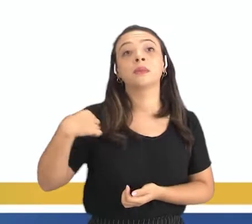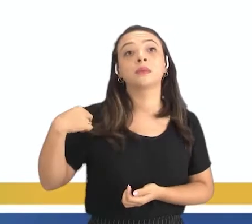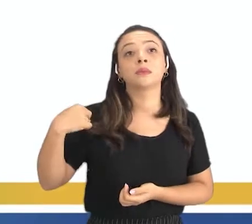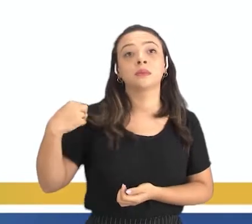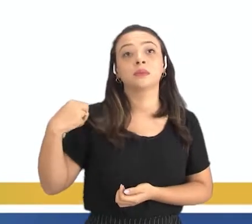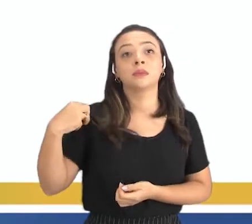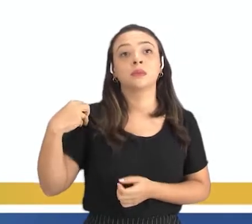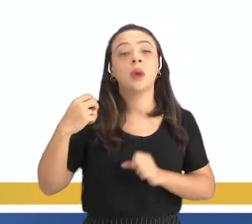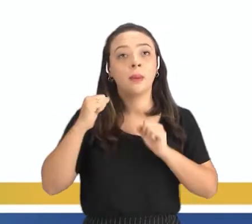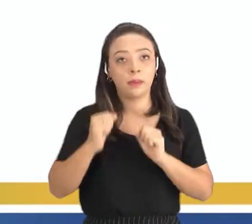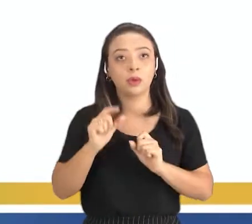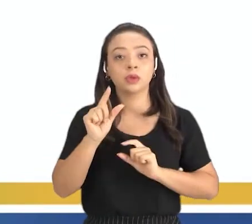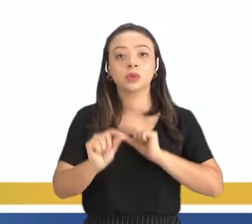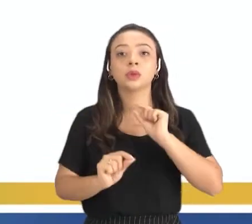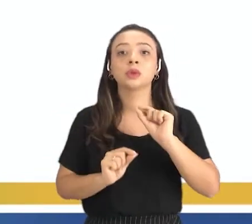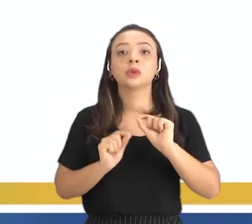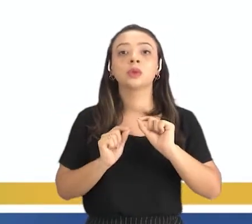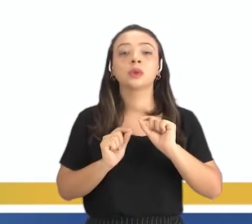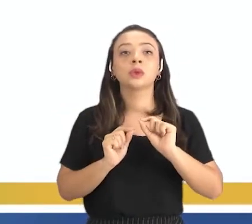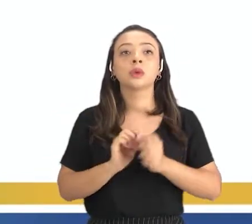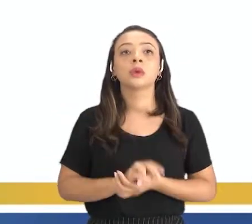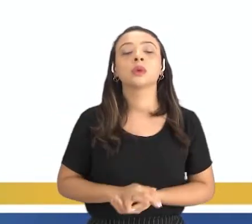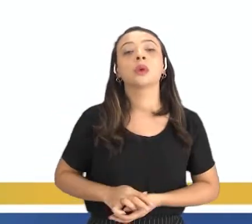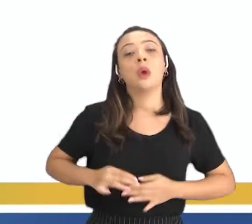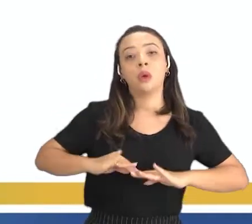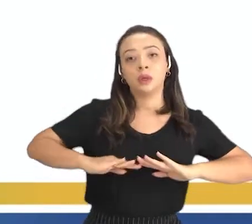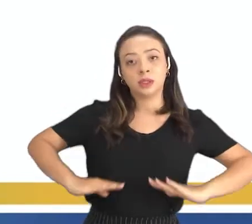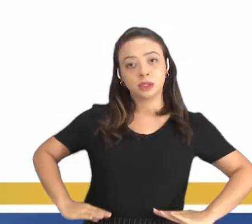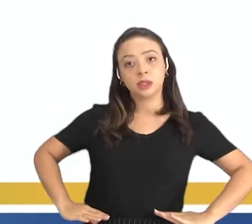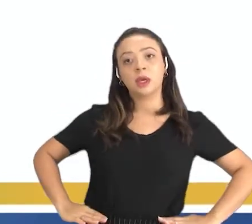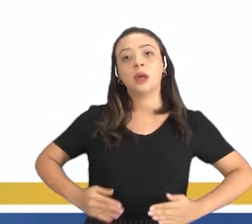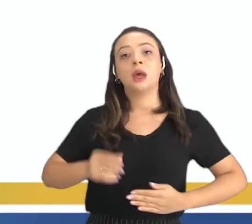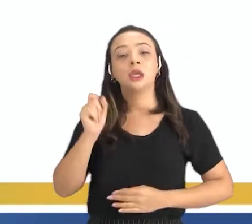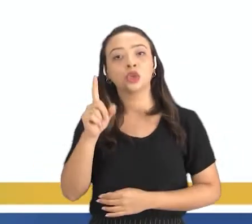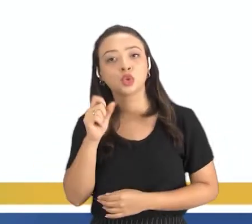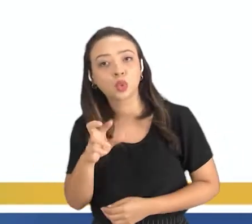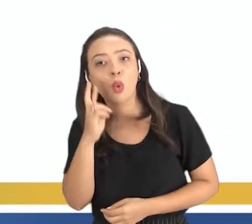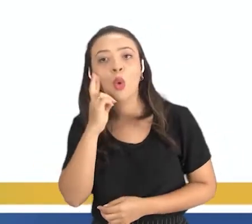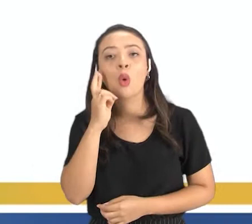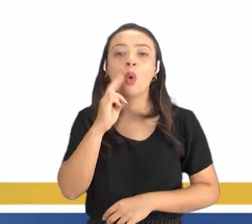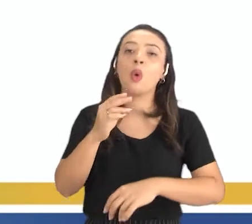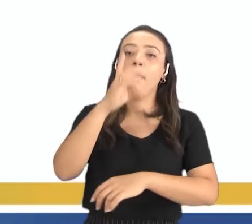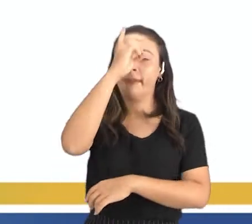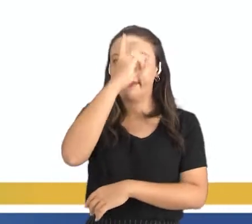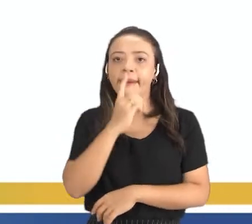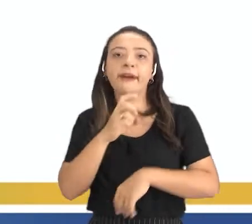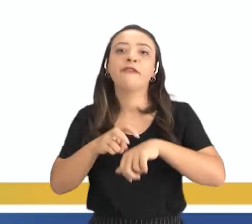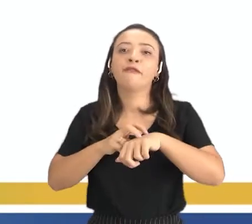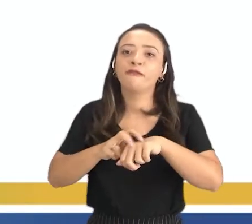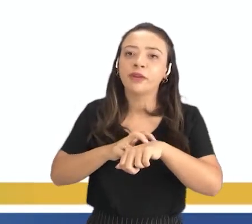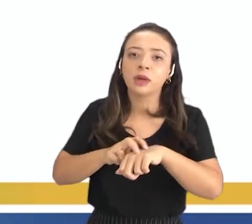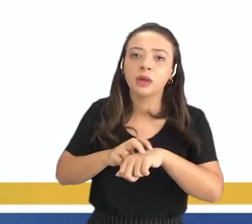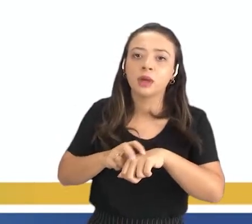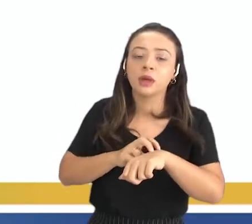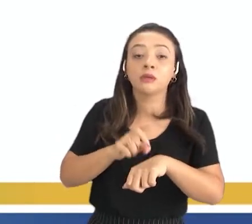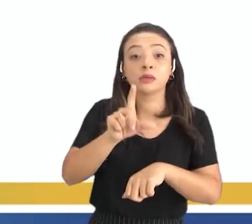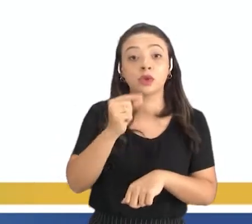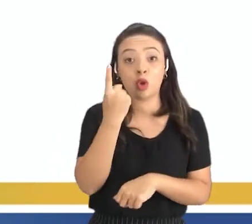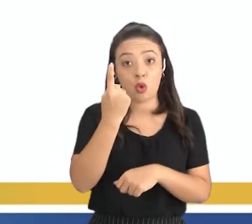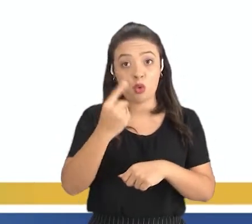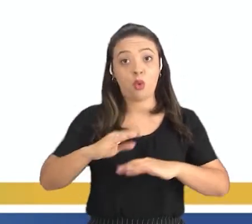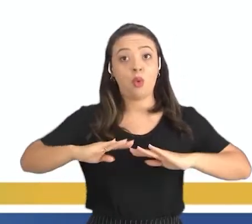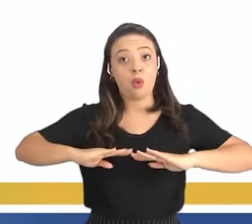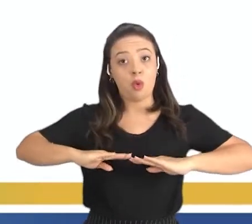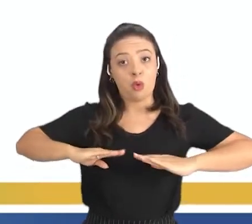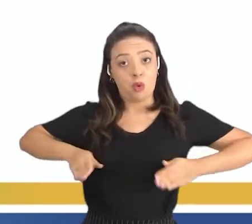ela pode escolher essa camiseta com a saia azul, com a saia rosa, com a saia amarela ou com a saia verde. E escolhendo uma saia, ela